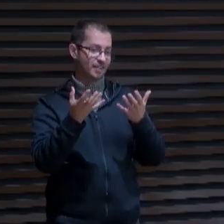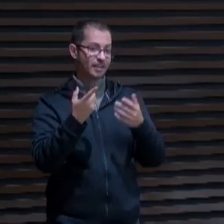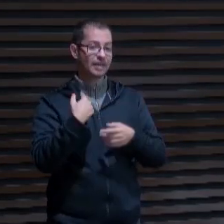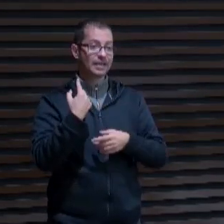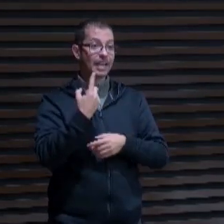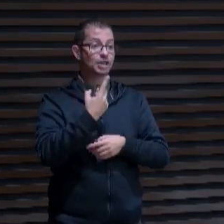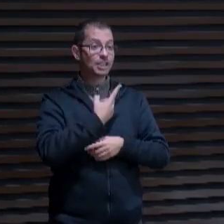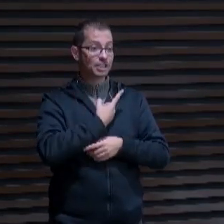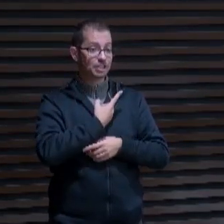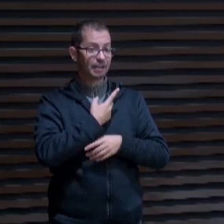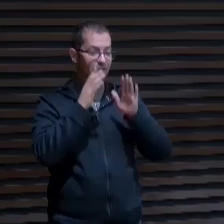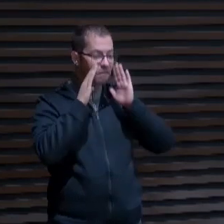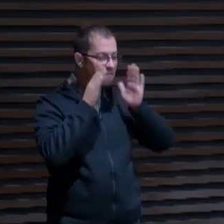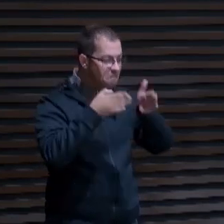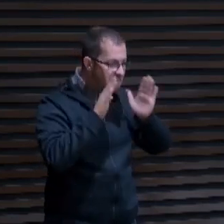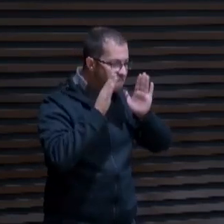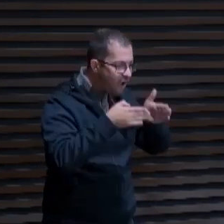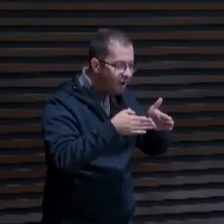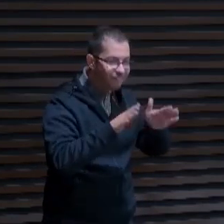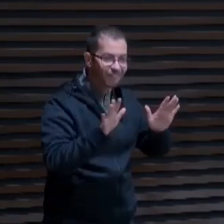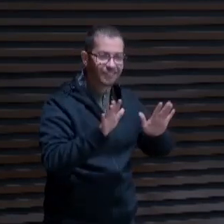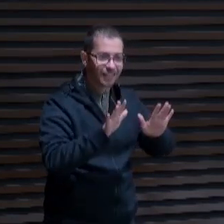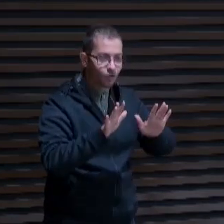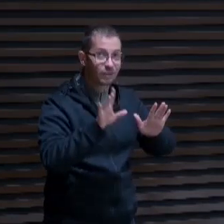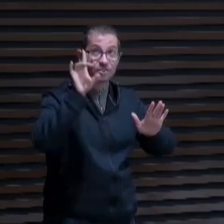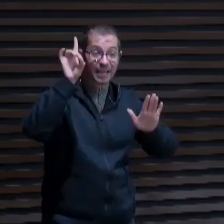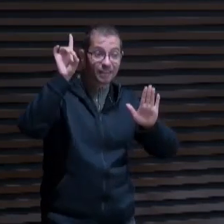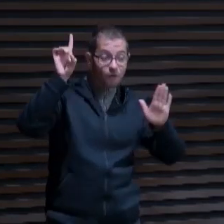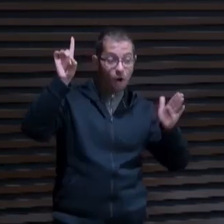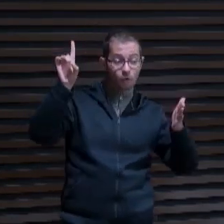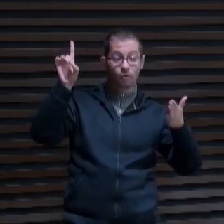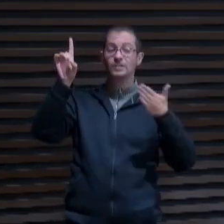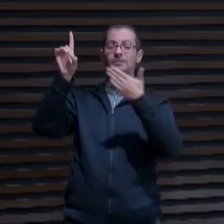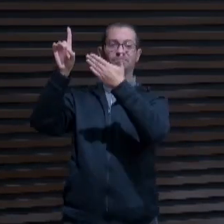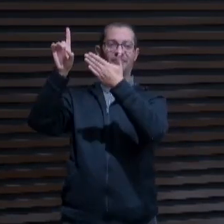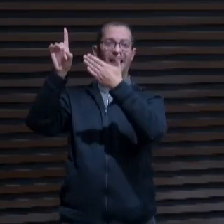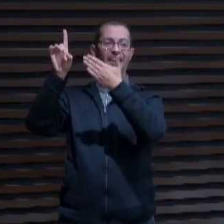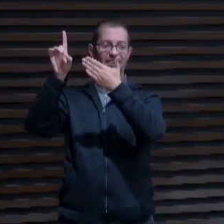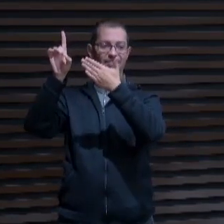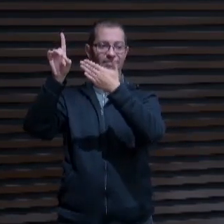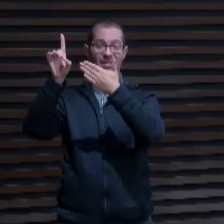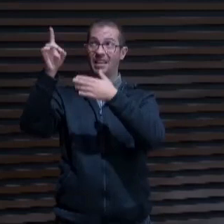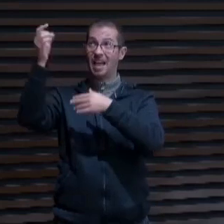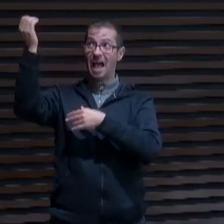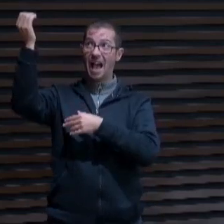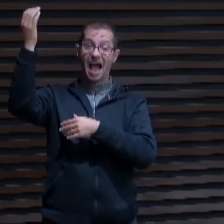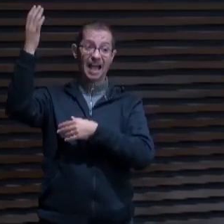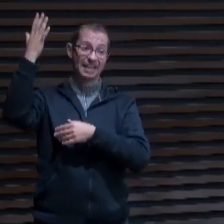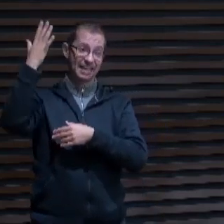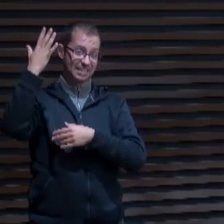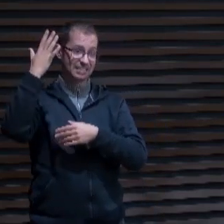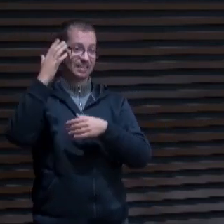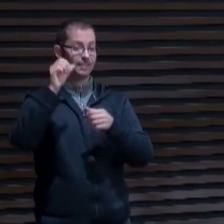totalmente voltado a Ele, que faça diferença entre a graça ministrada em Jesus